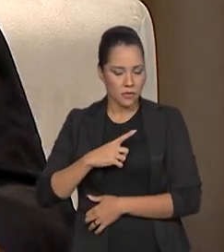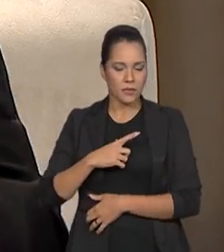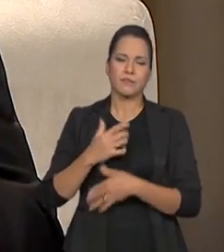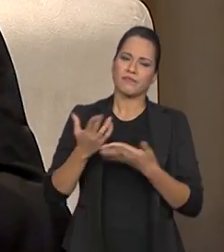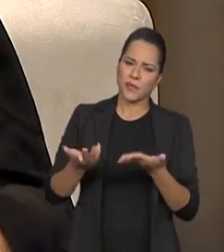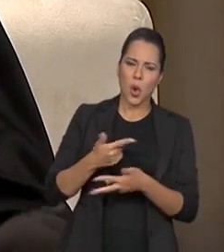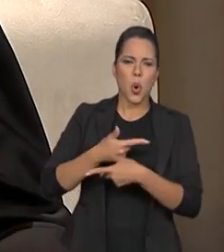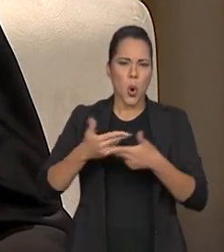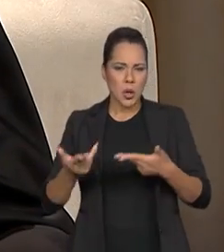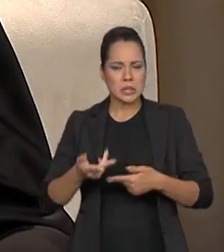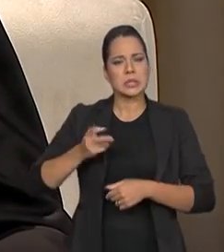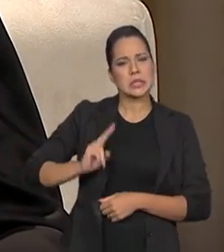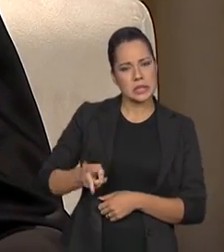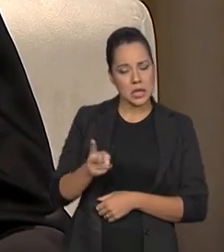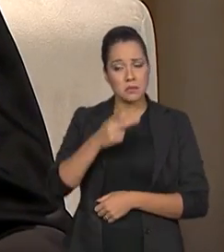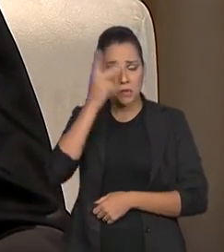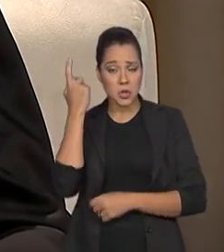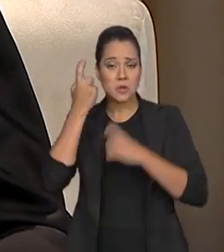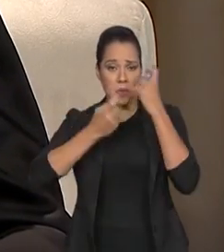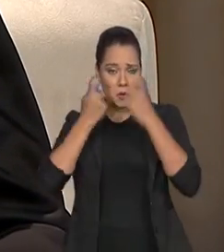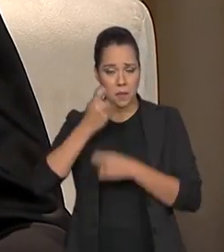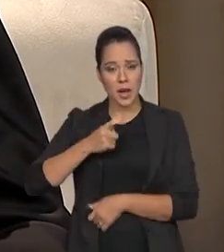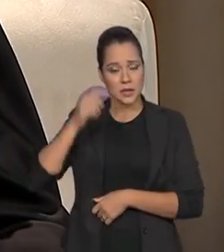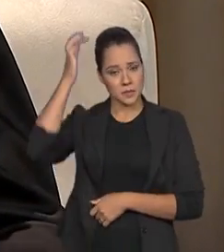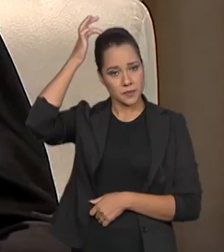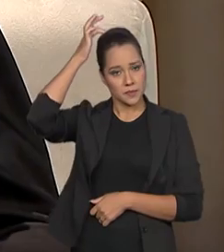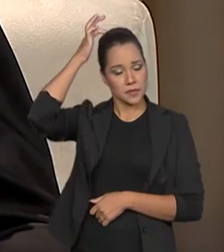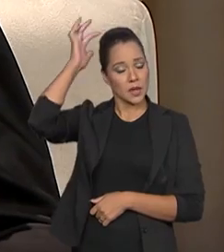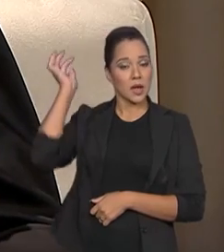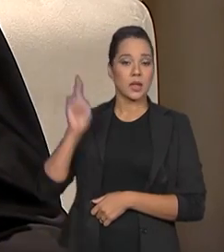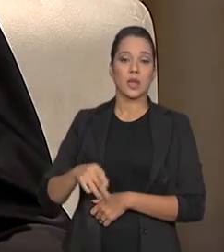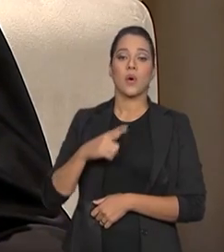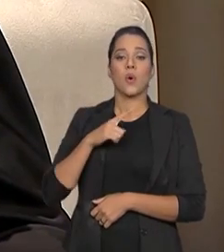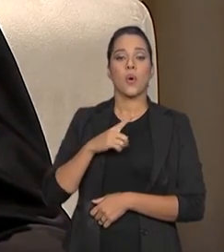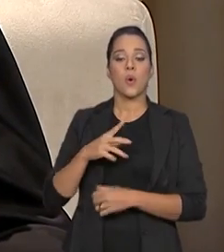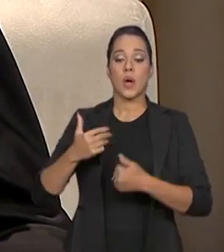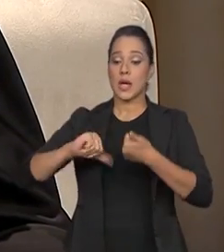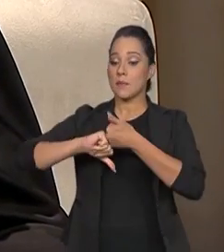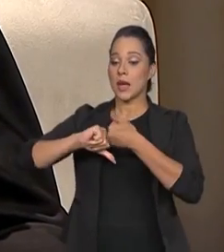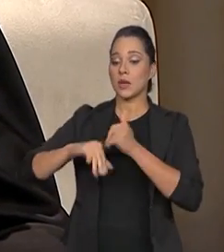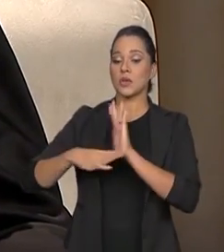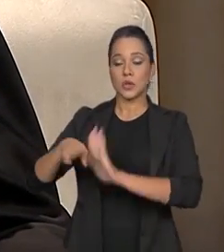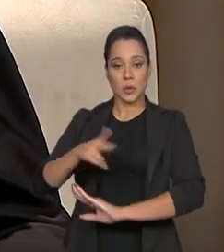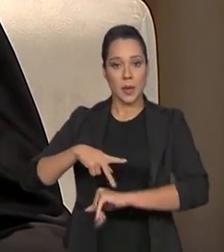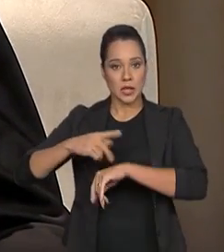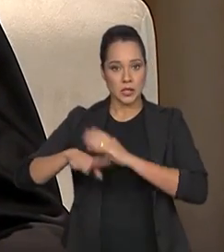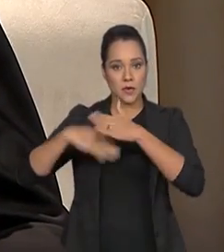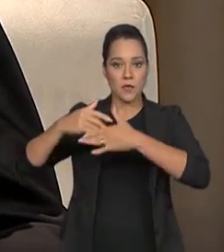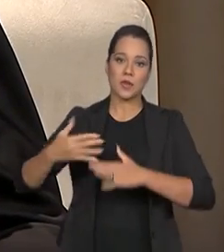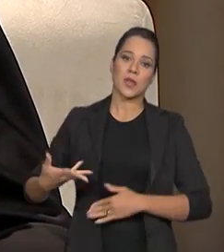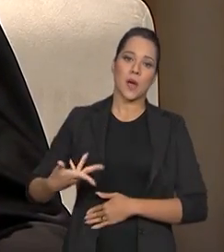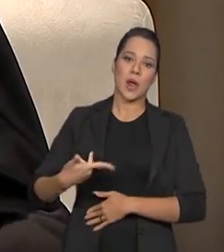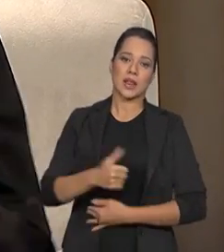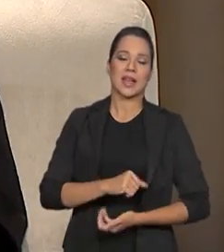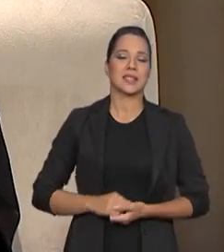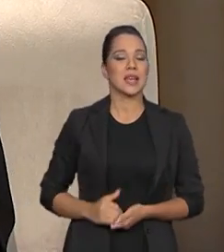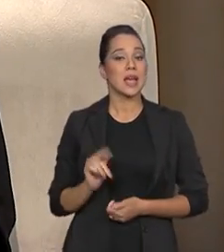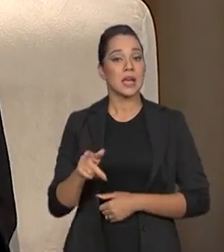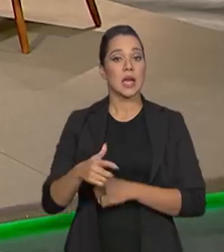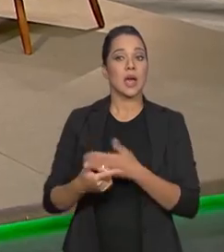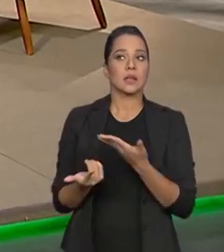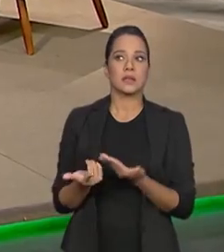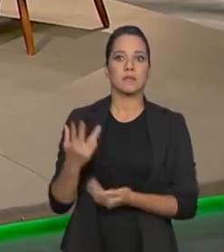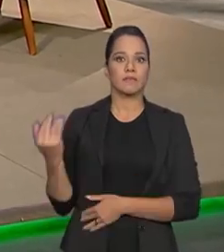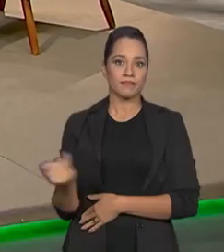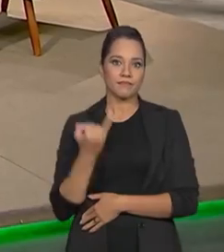estão se tornando constantes Então o que o Inmetro ajuda no país é o desenvolvimento da qualidade que é um é um